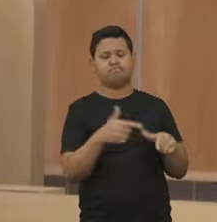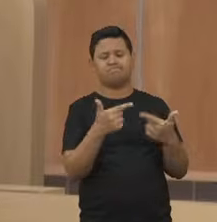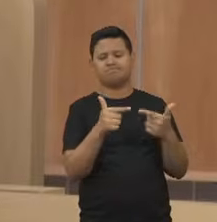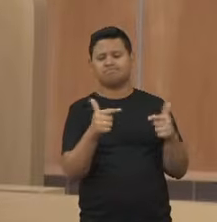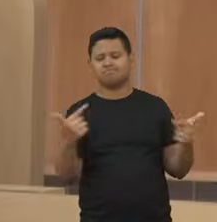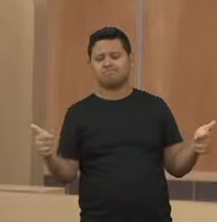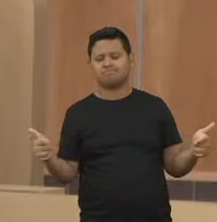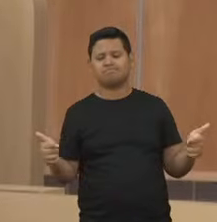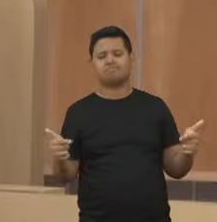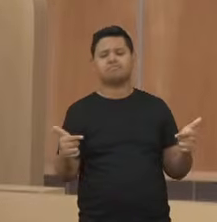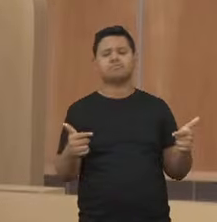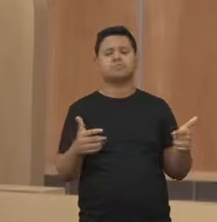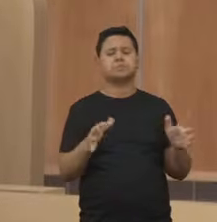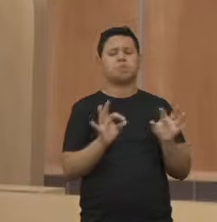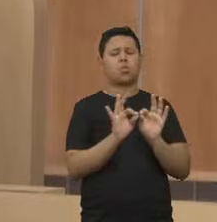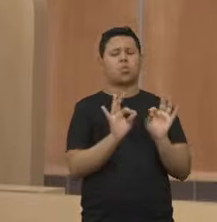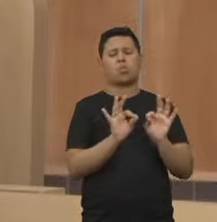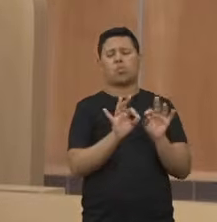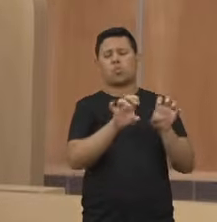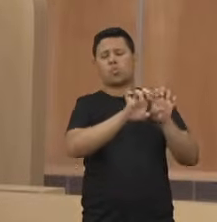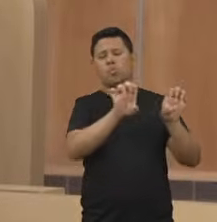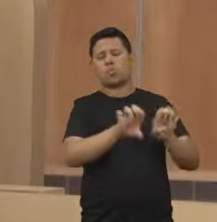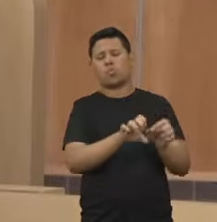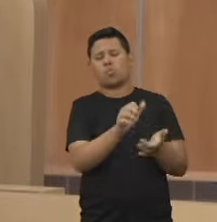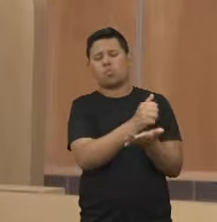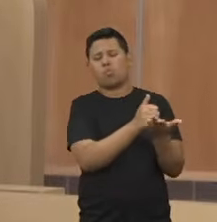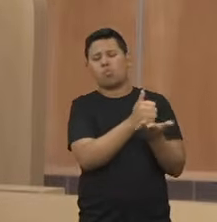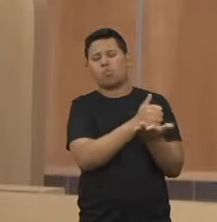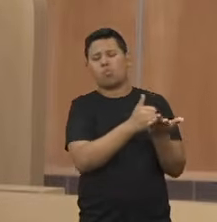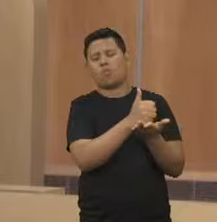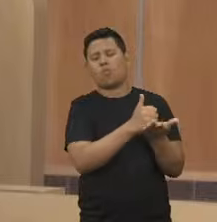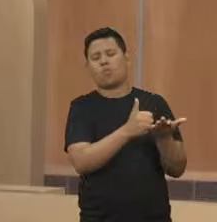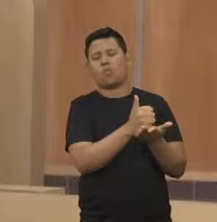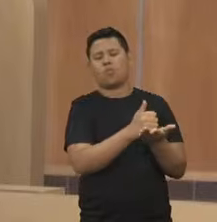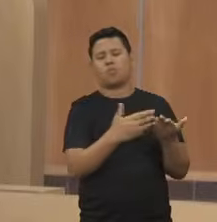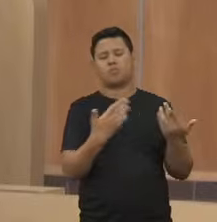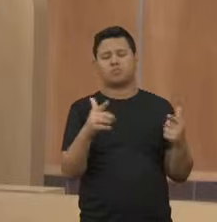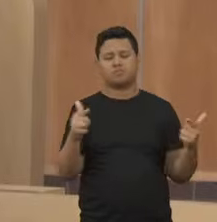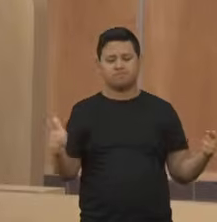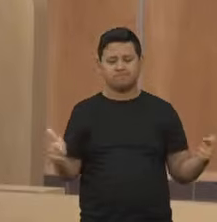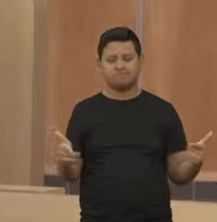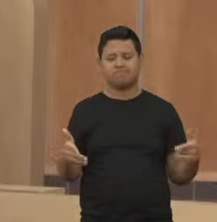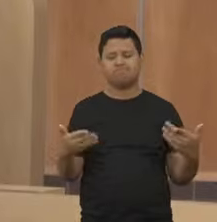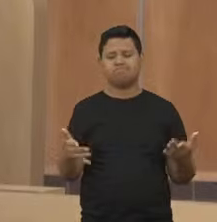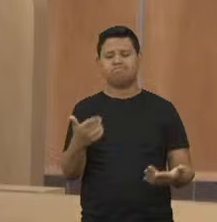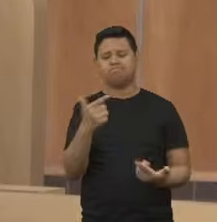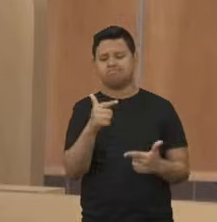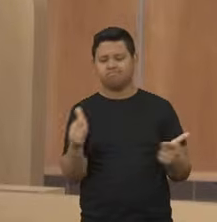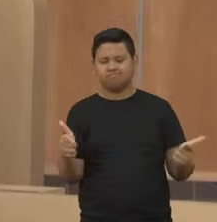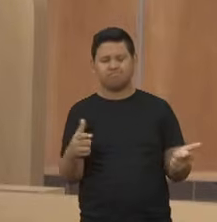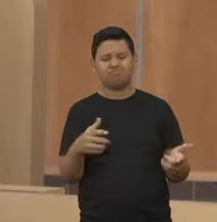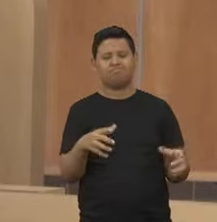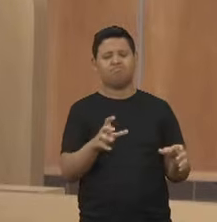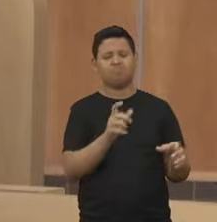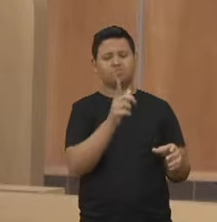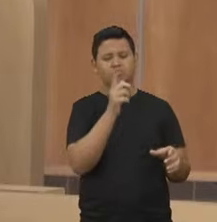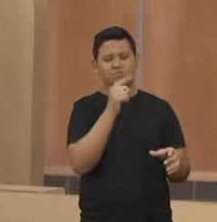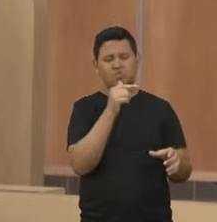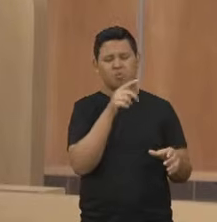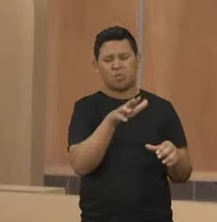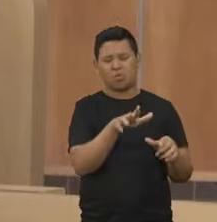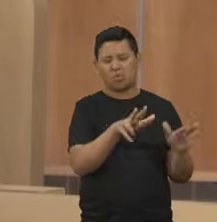tenha o mínimo de estrutura possível, de infraestrutura. Não tenha saneamento